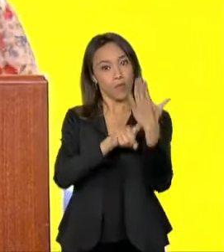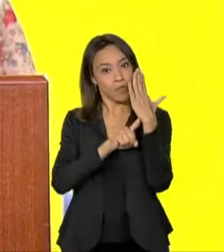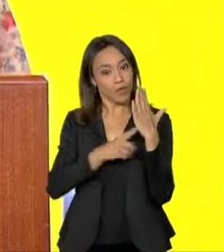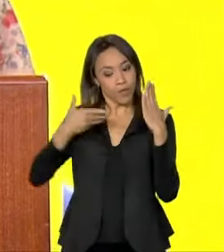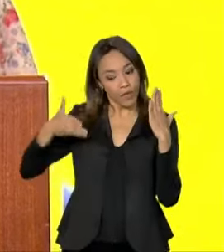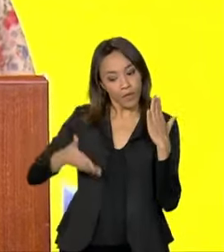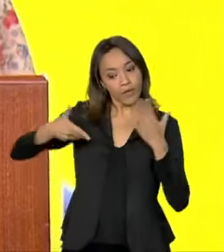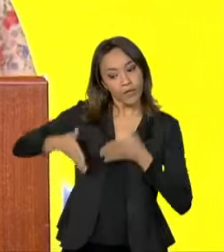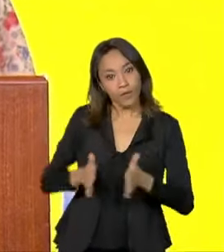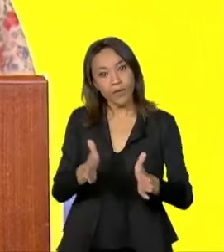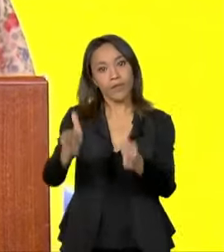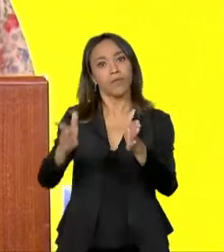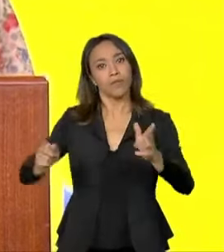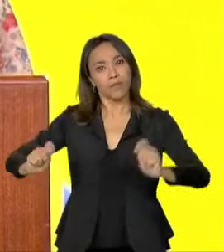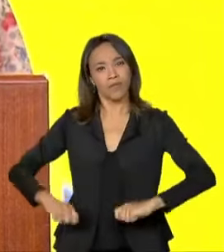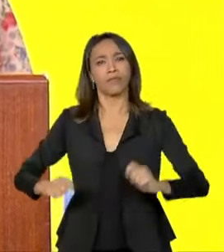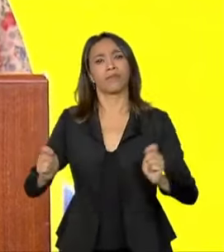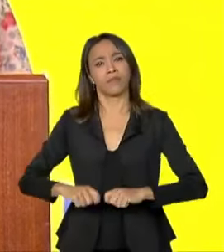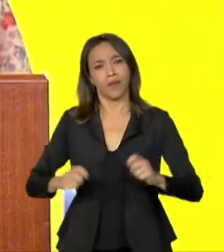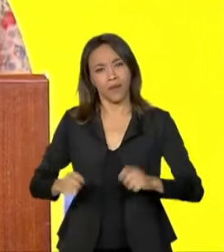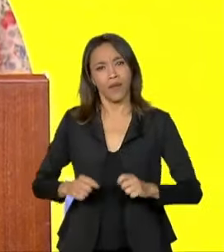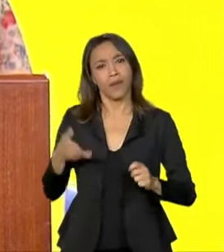caminho, que esse caminho é possível.